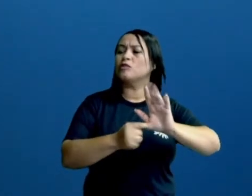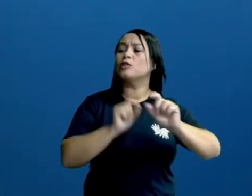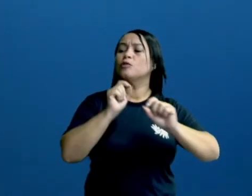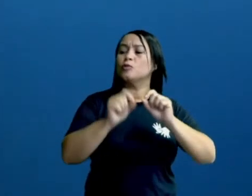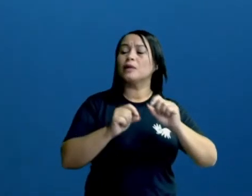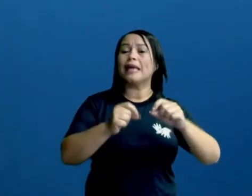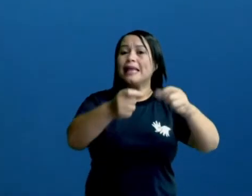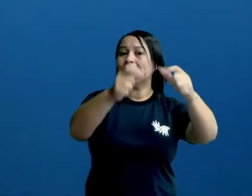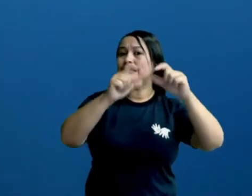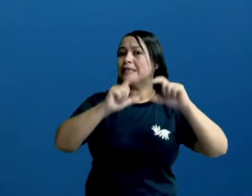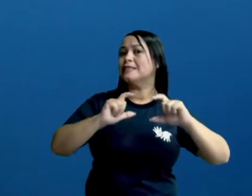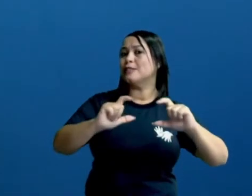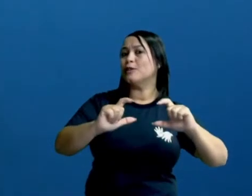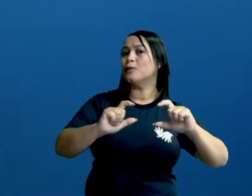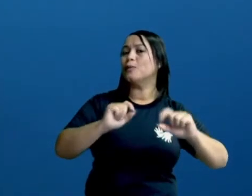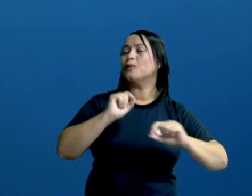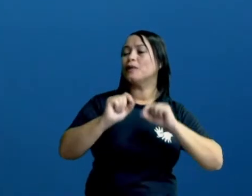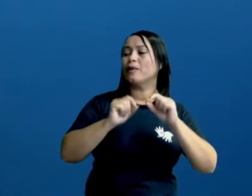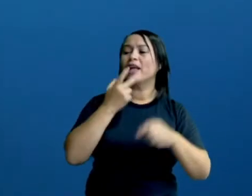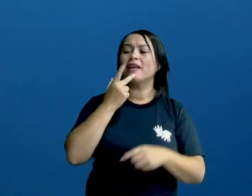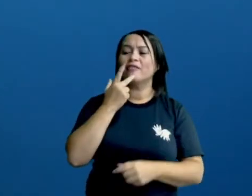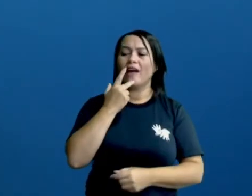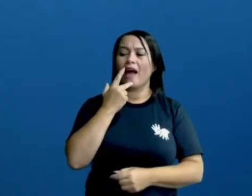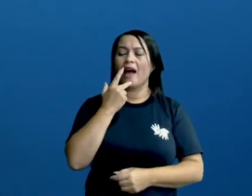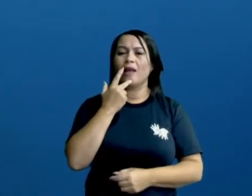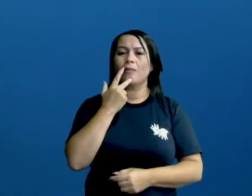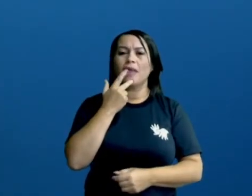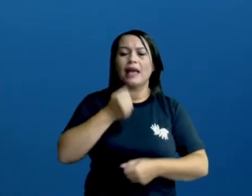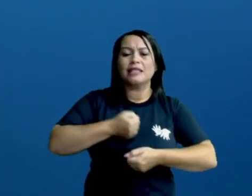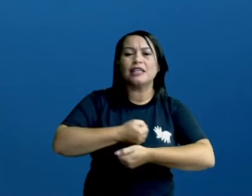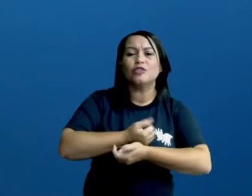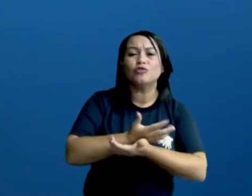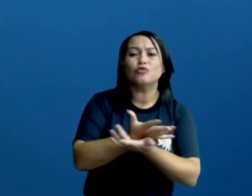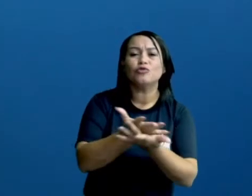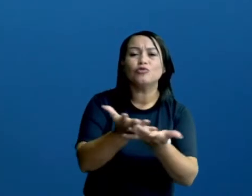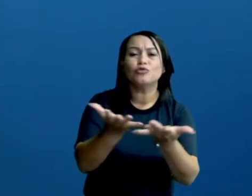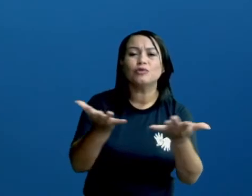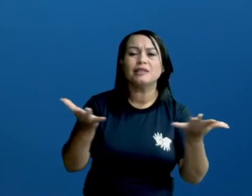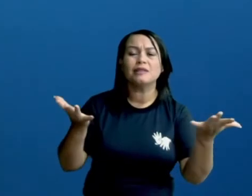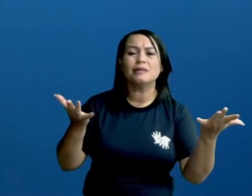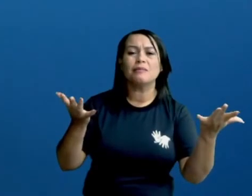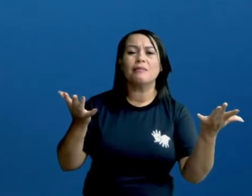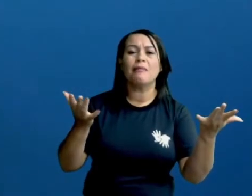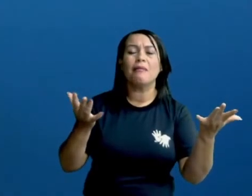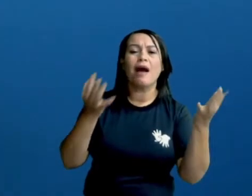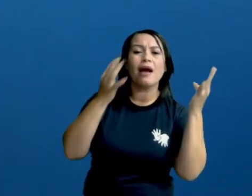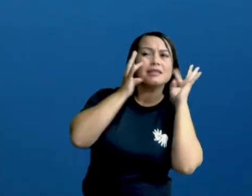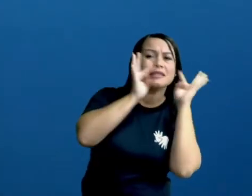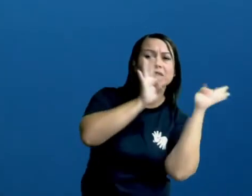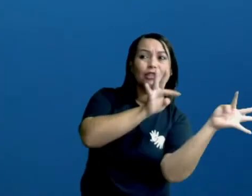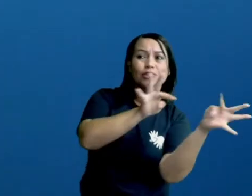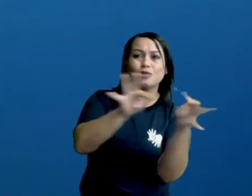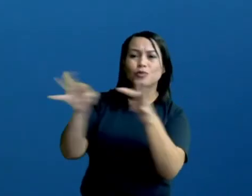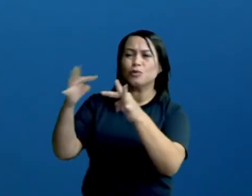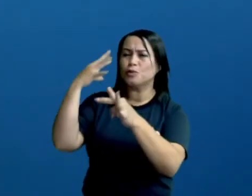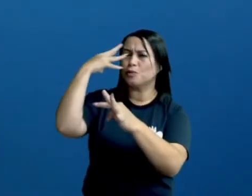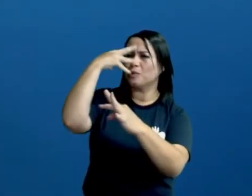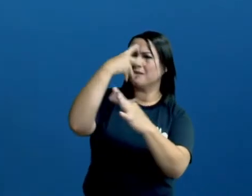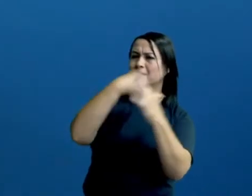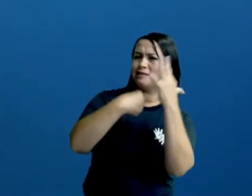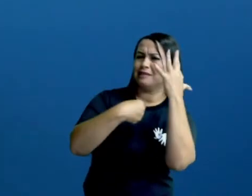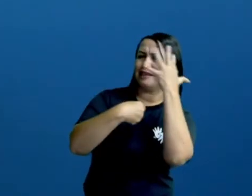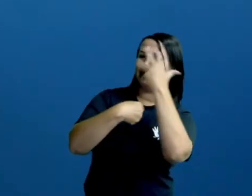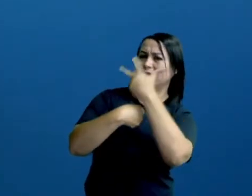segunda estrofe aqui, ó. Ele fala: entre as tuas irmãs de maior glória, apareces risonha